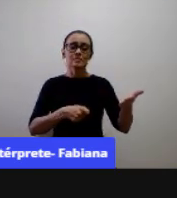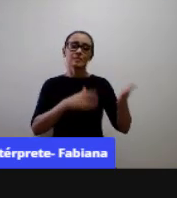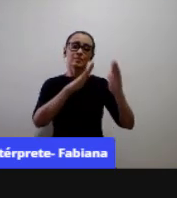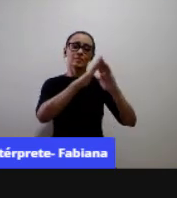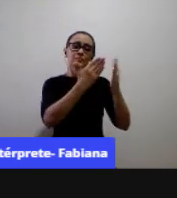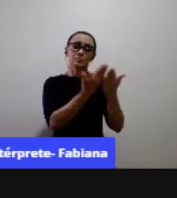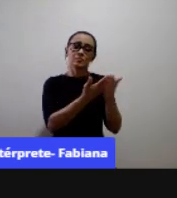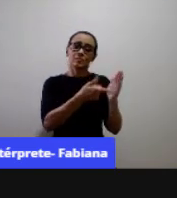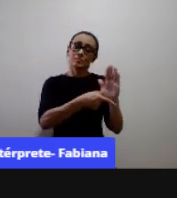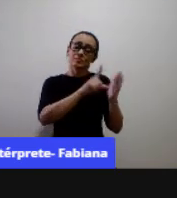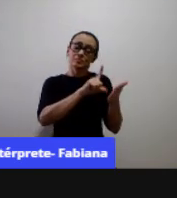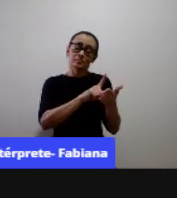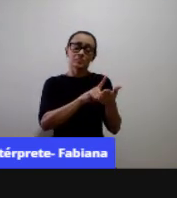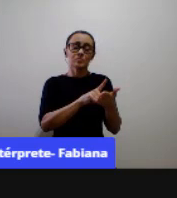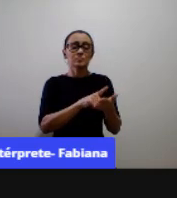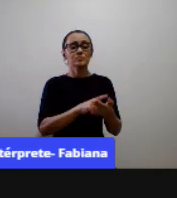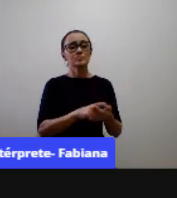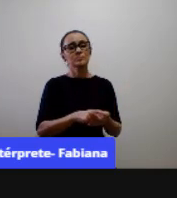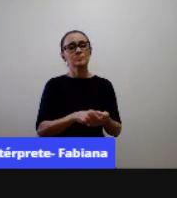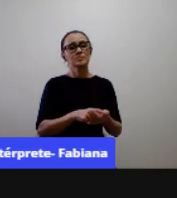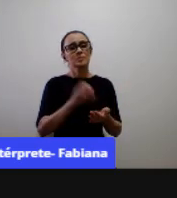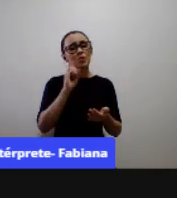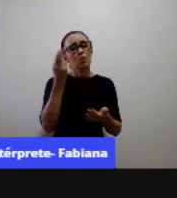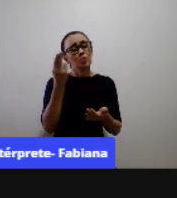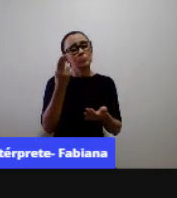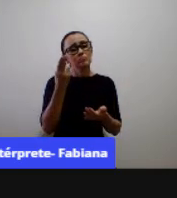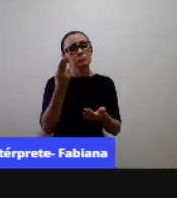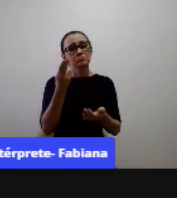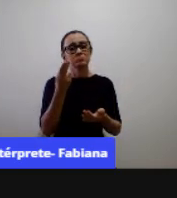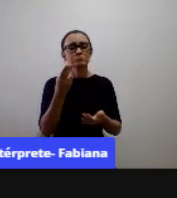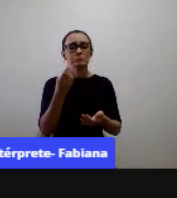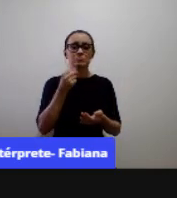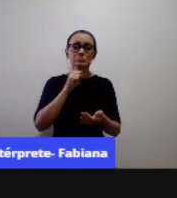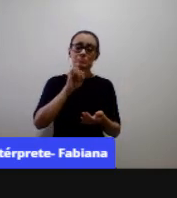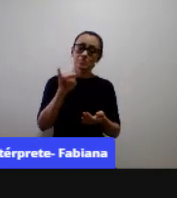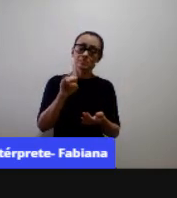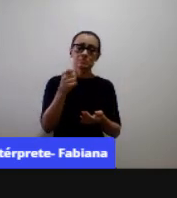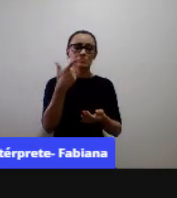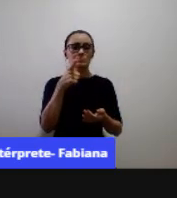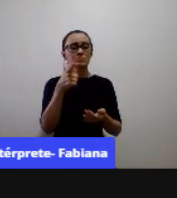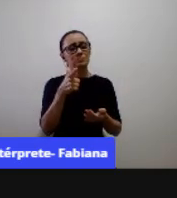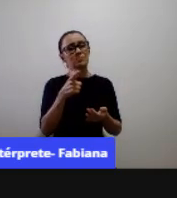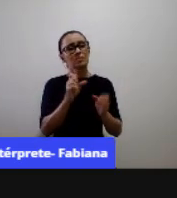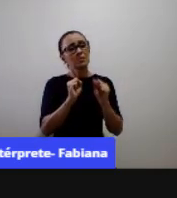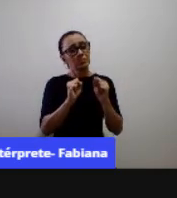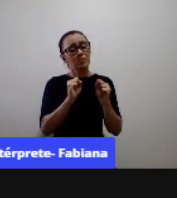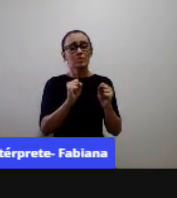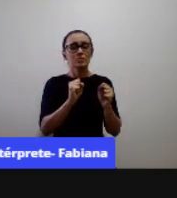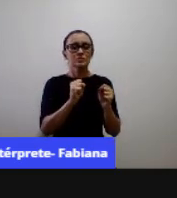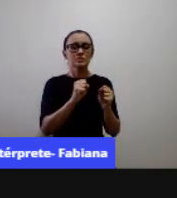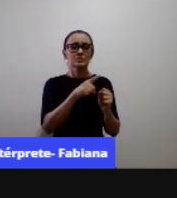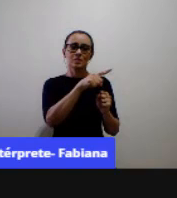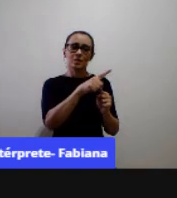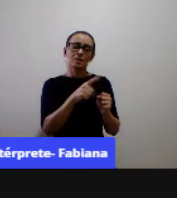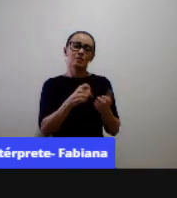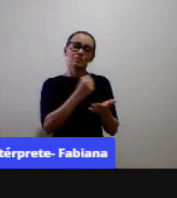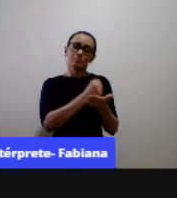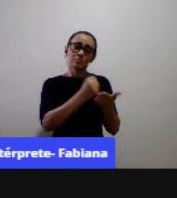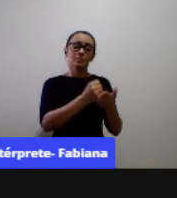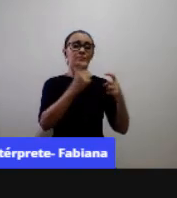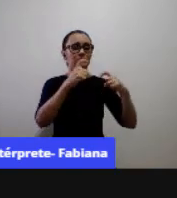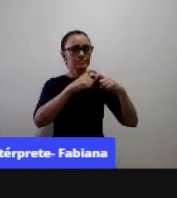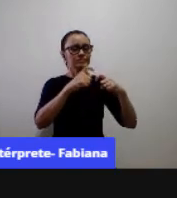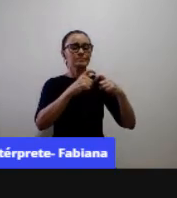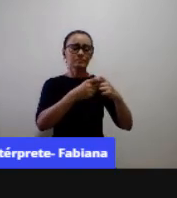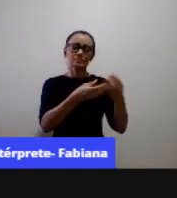ser só o relatório clínico do desenvolvimento, que vai ajudar a favorecer também toda essa questão do conhecimento desse